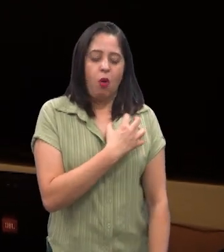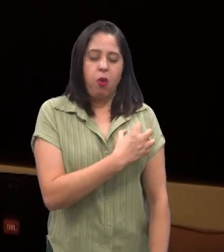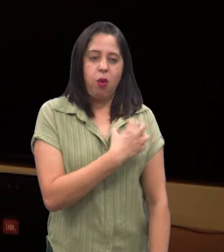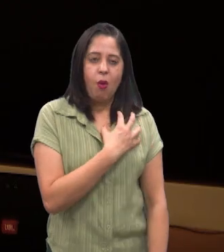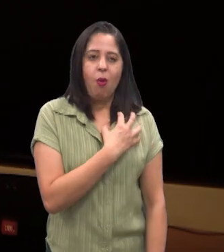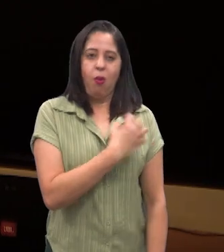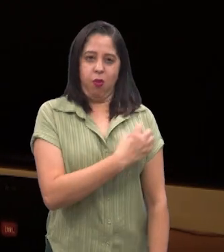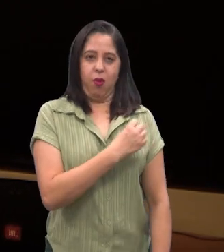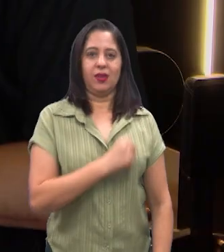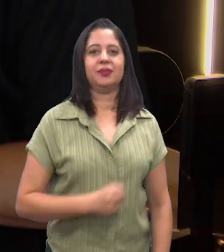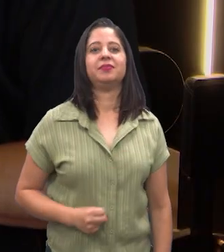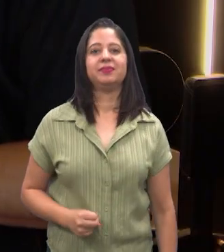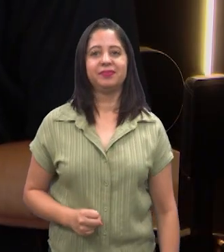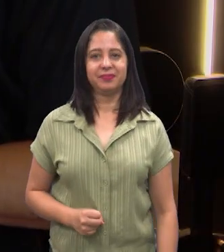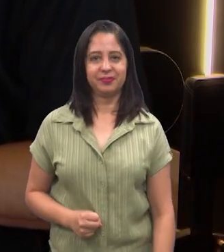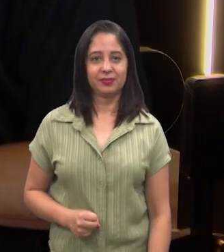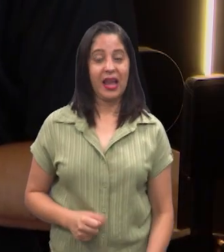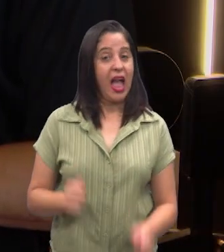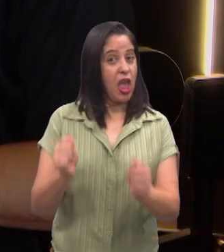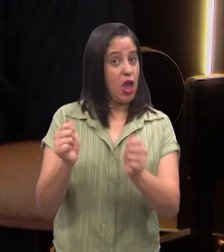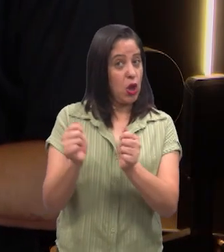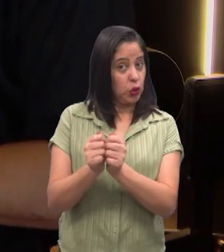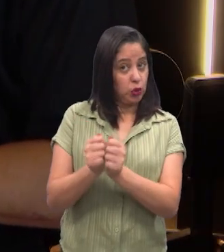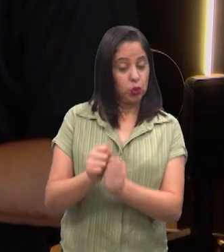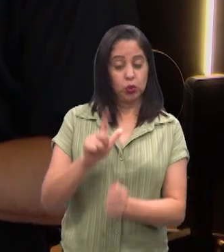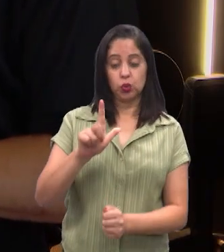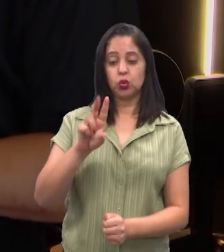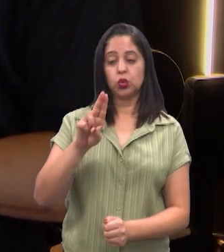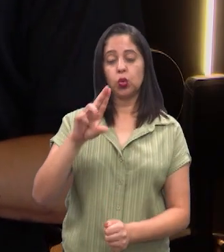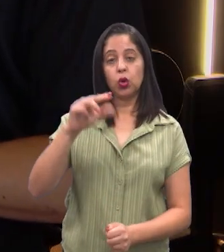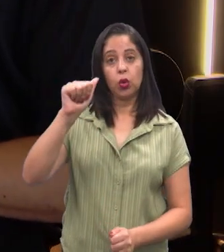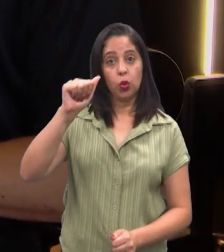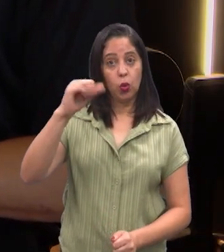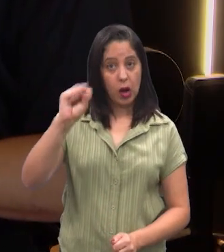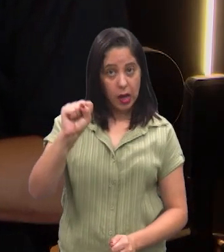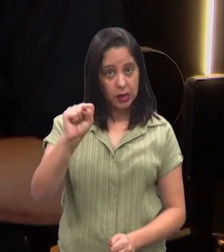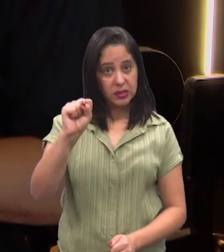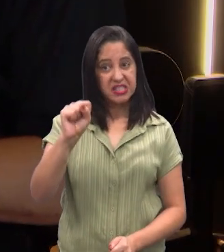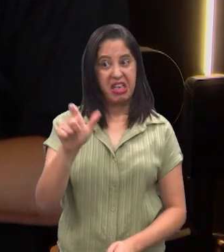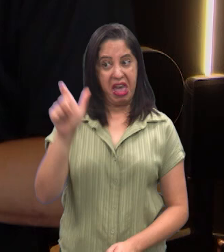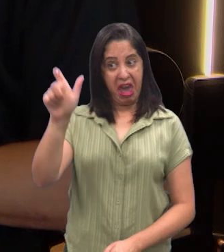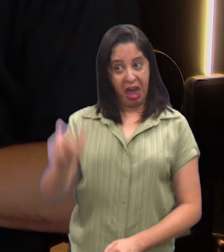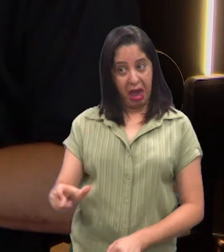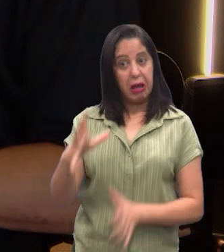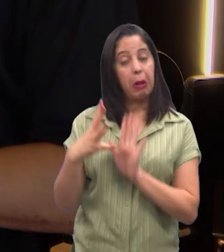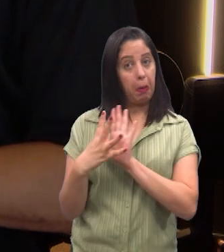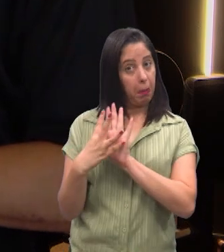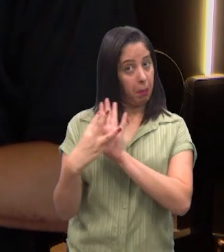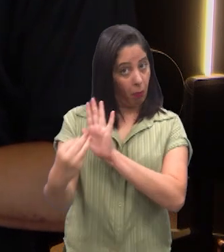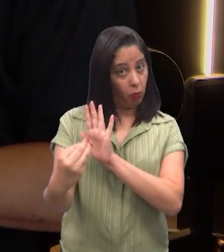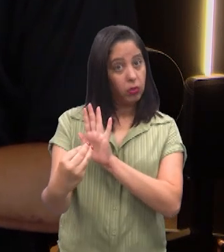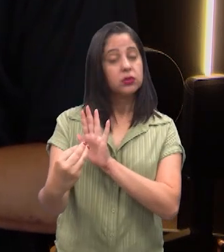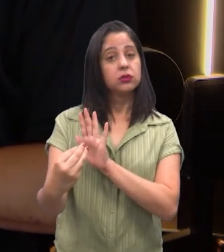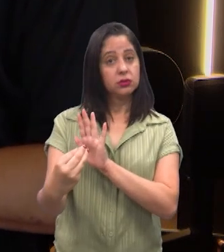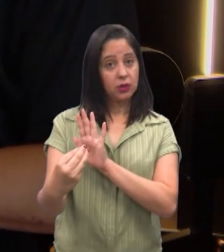esse exercício vai ser realizado. Gi, eu estou aqui do lado do Lucas, que é um baita exemplo para quem está assistindo a gente, para